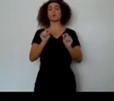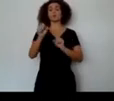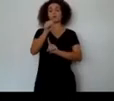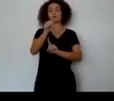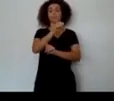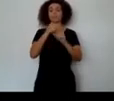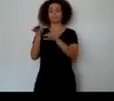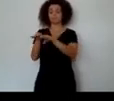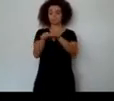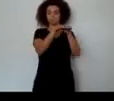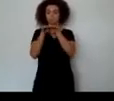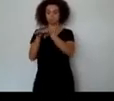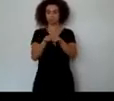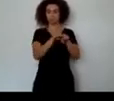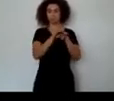e antirracista.